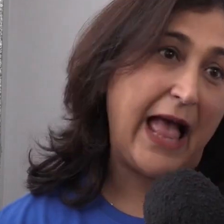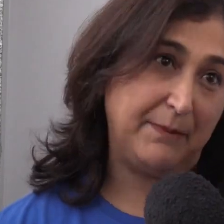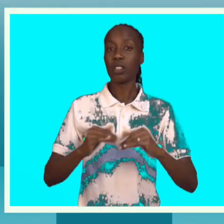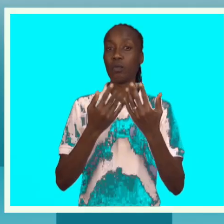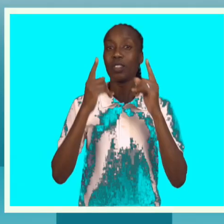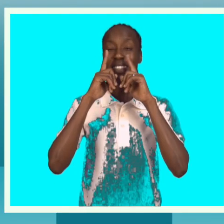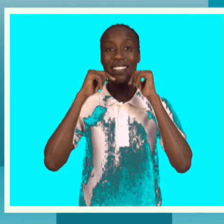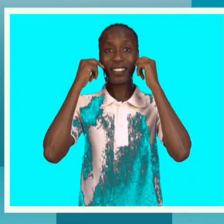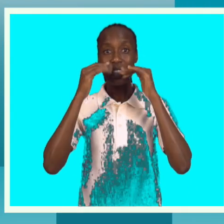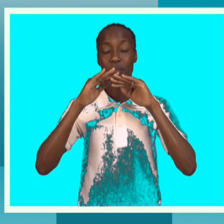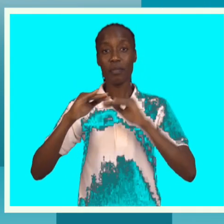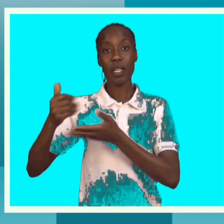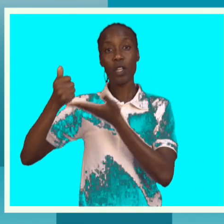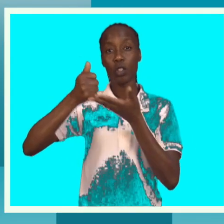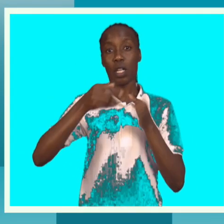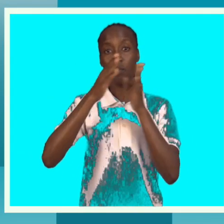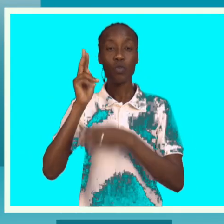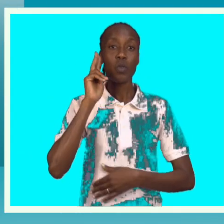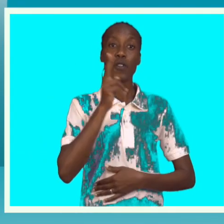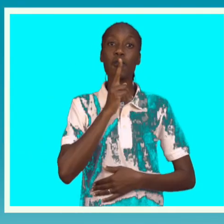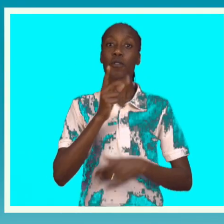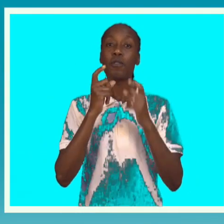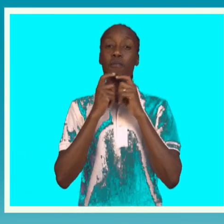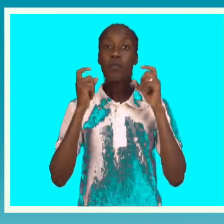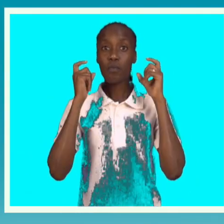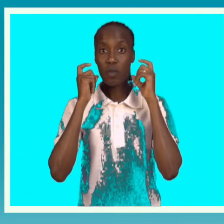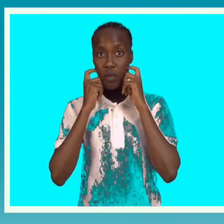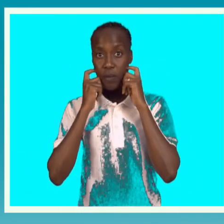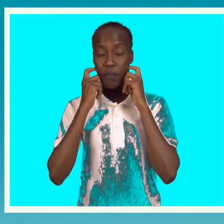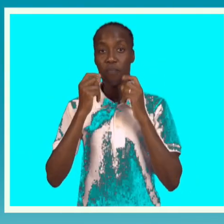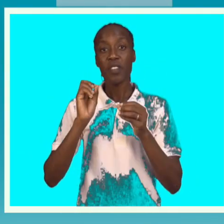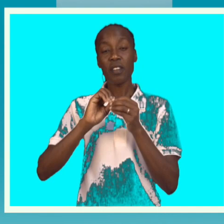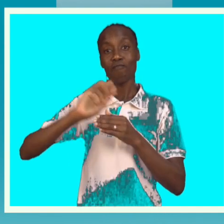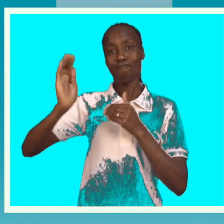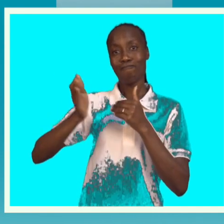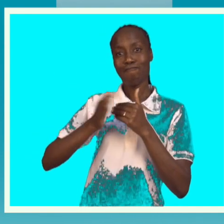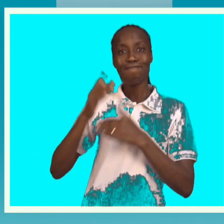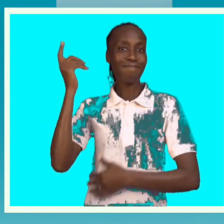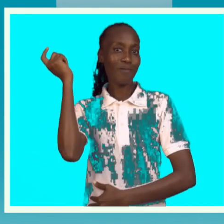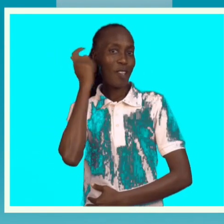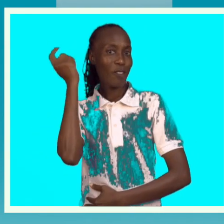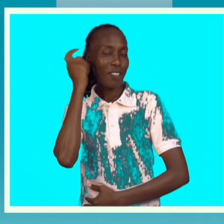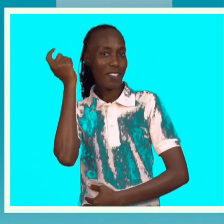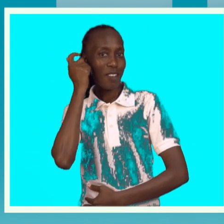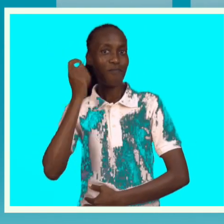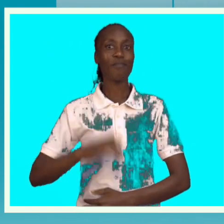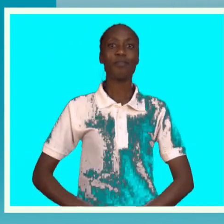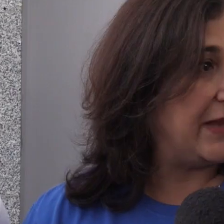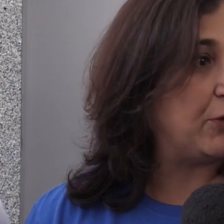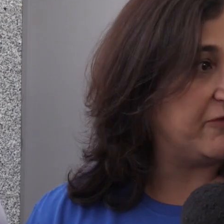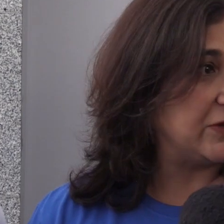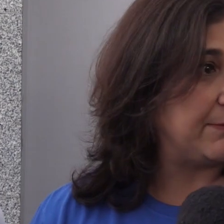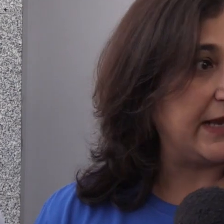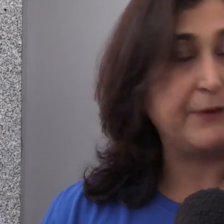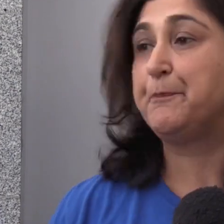muito felizes por ajudar as pessoas surdas de Moçambique e devolvê-las à audição.